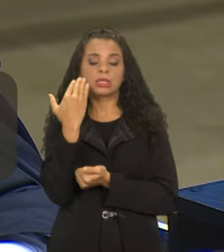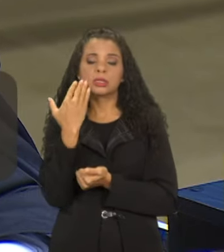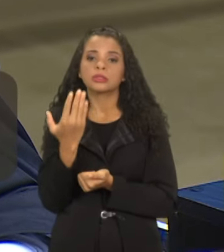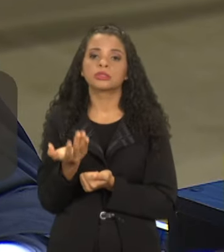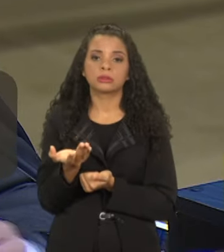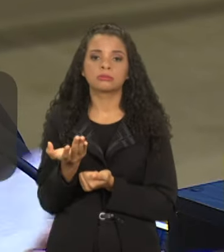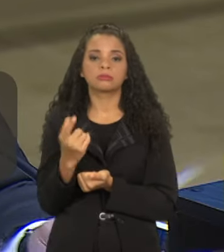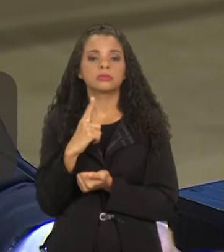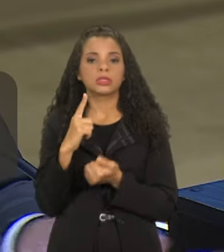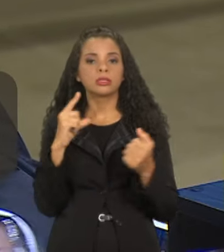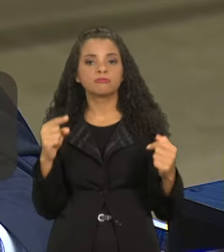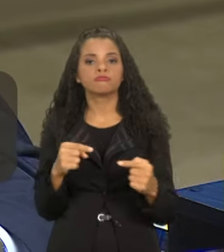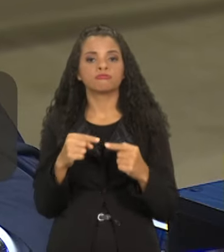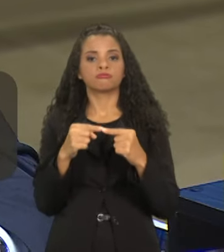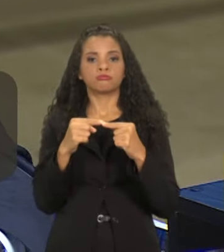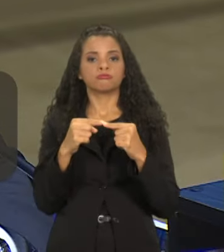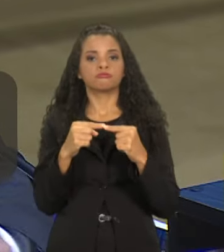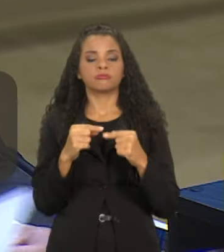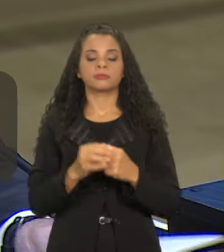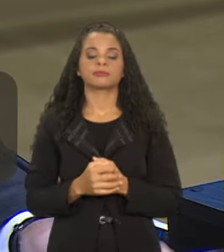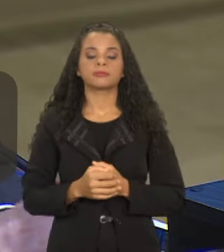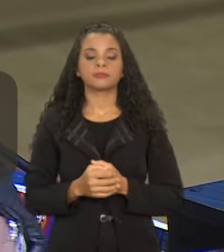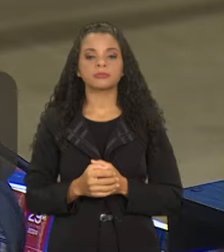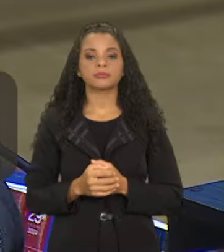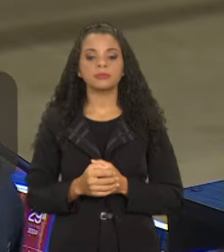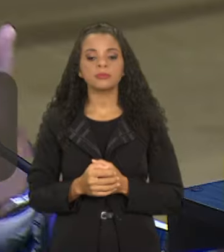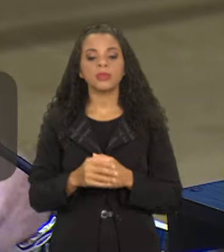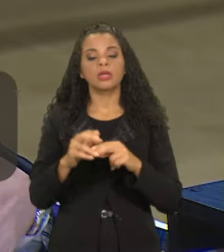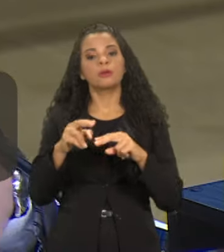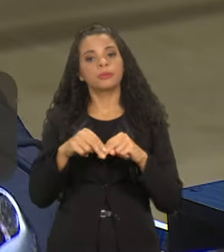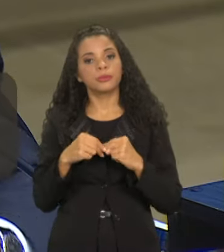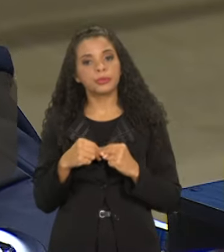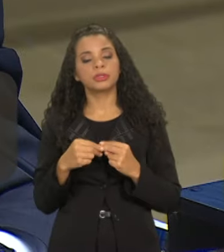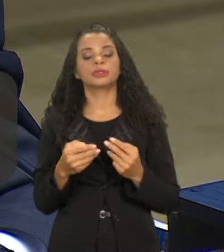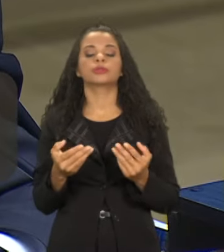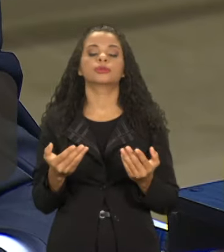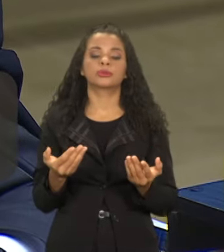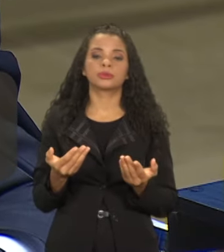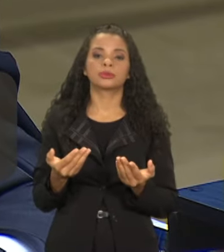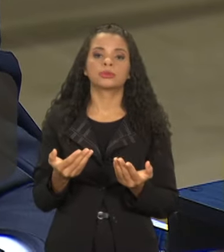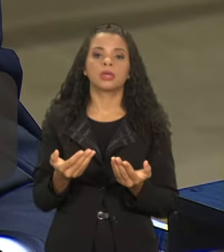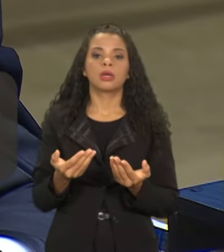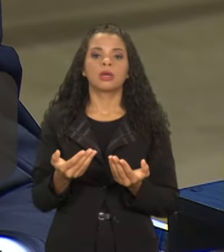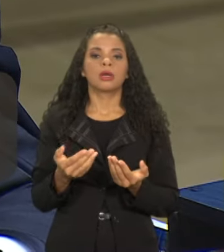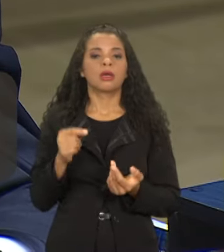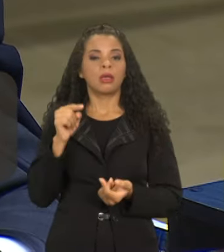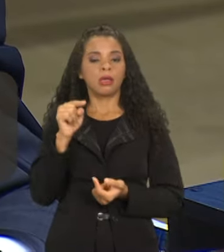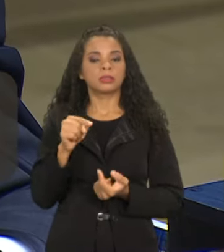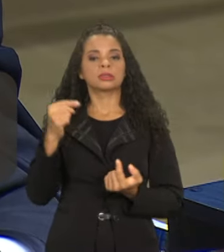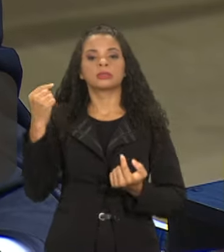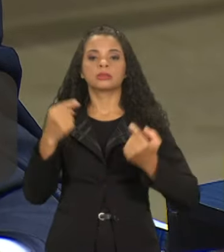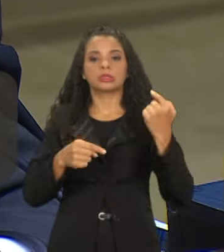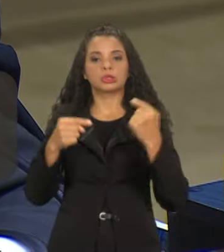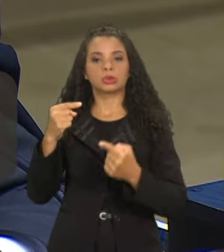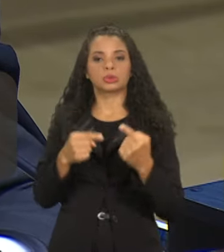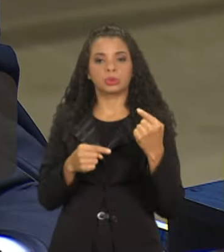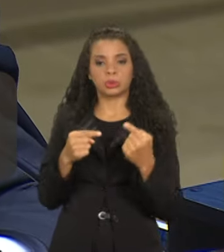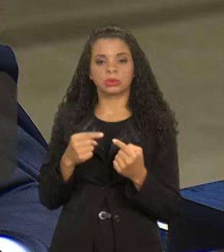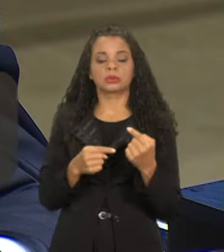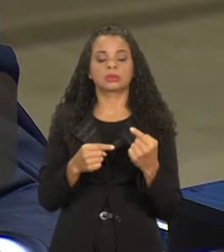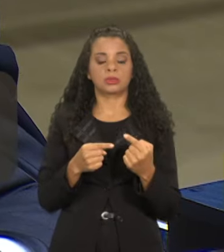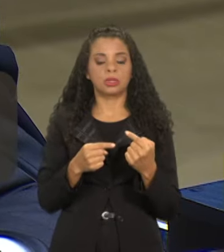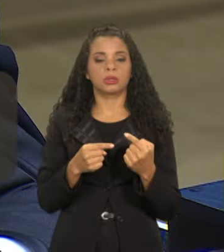encontrar o contorno adequado. Então, com esses fundamentos, em que o caso em si, a estas